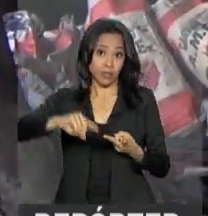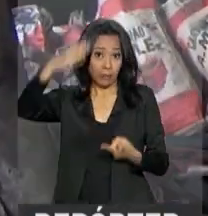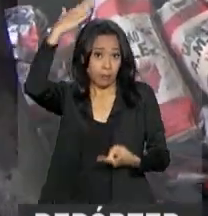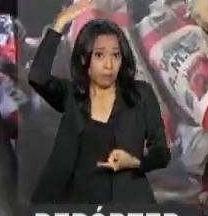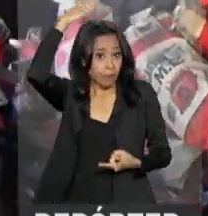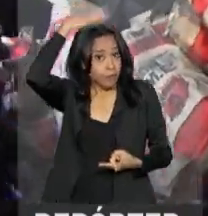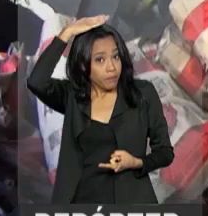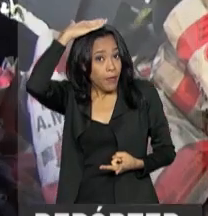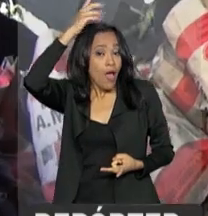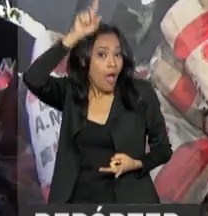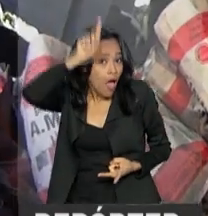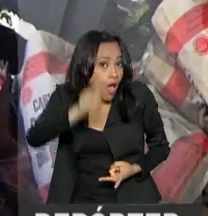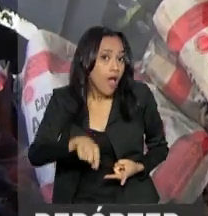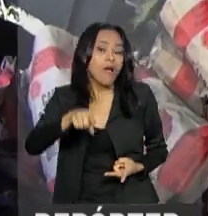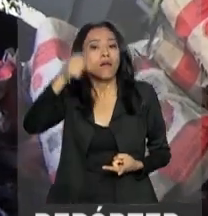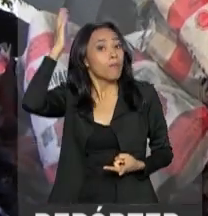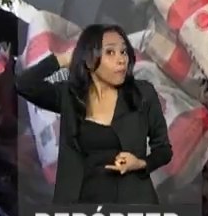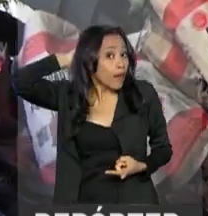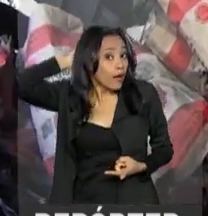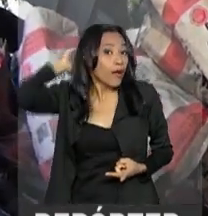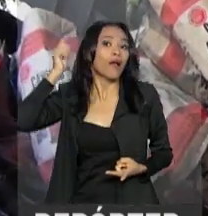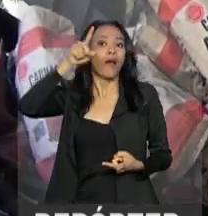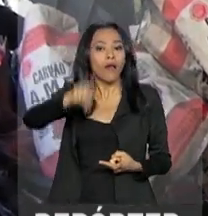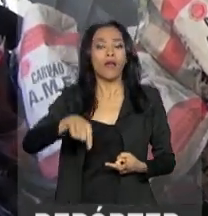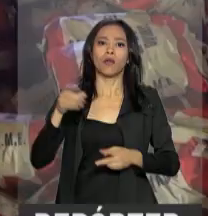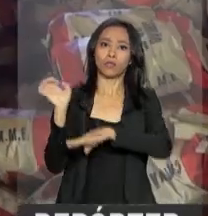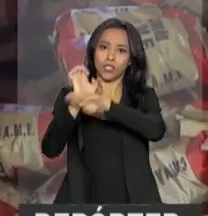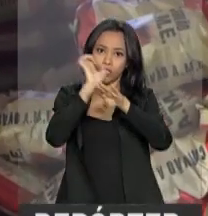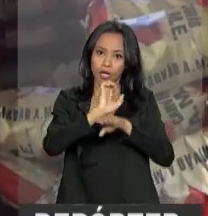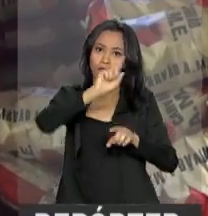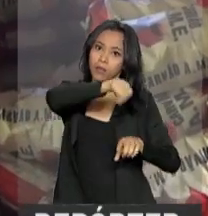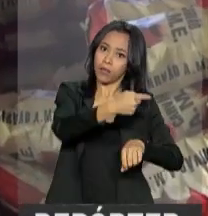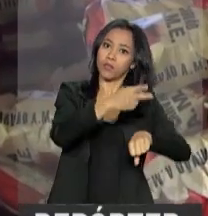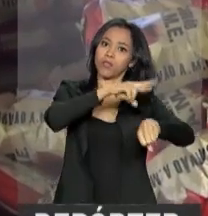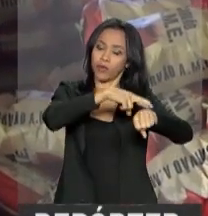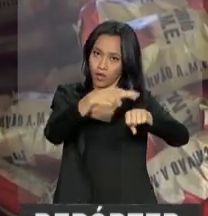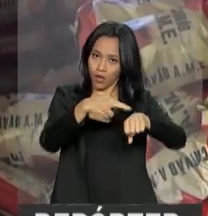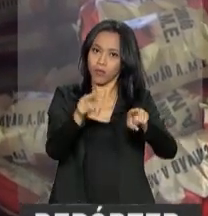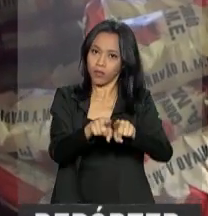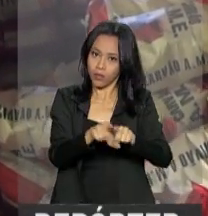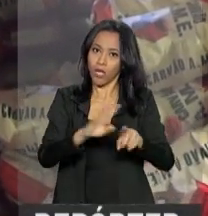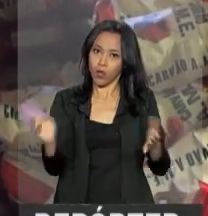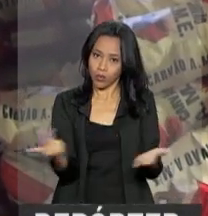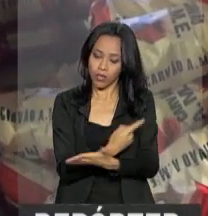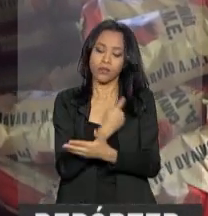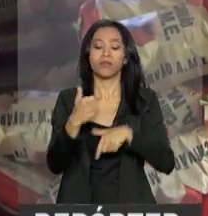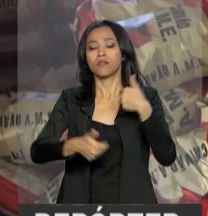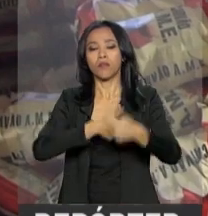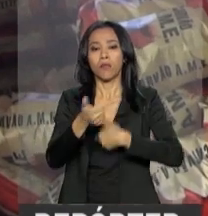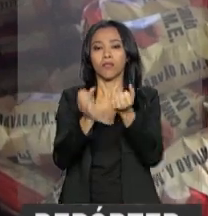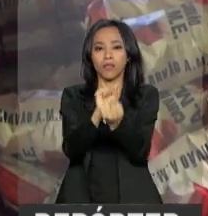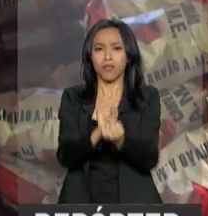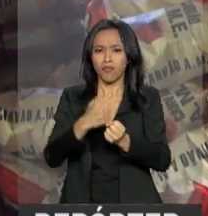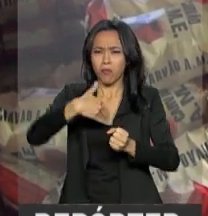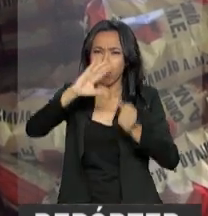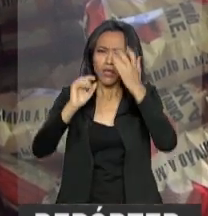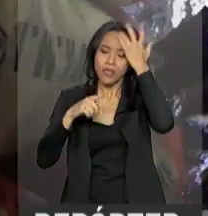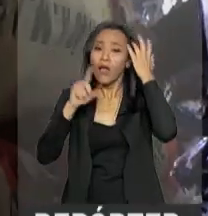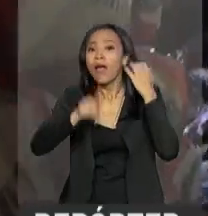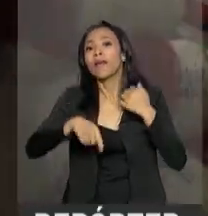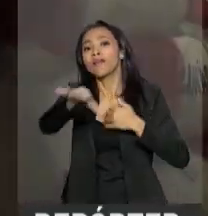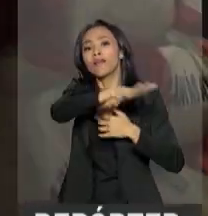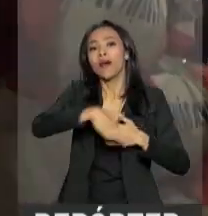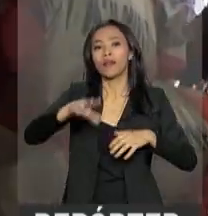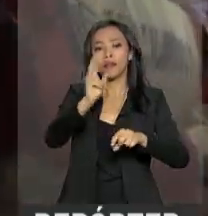que se destacam no número de ações seguido de roraima os maiores problemas vêm ocorrendo nas atividades de criação de